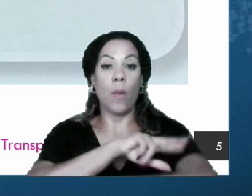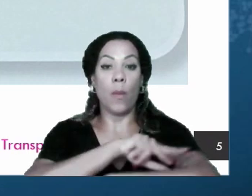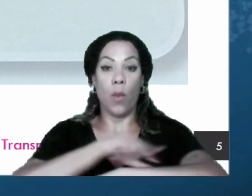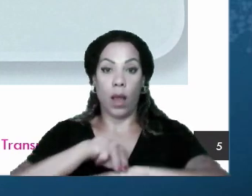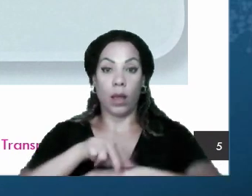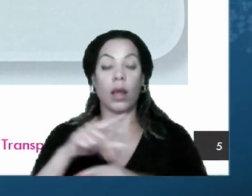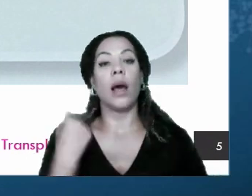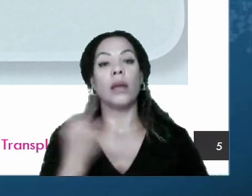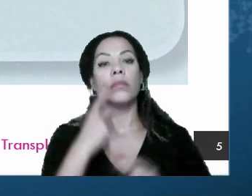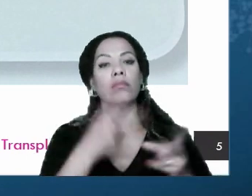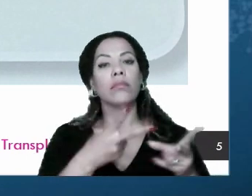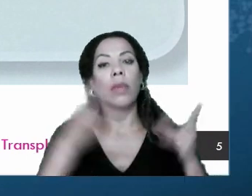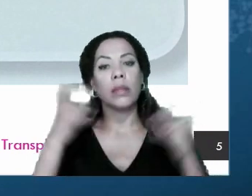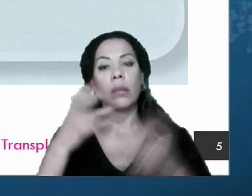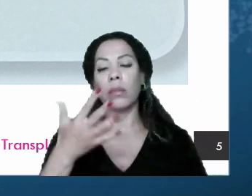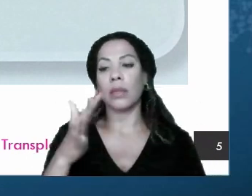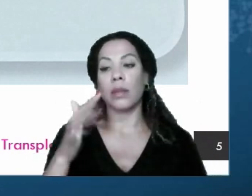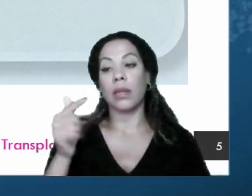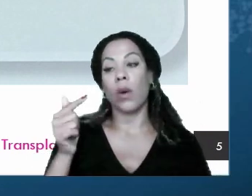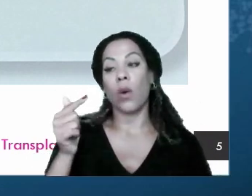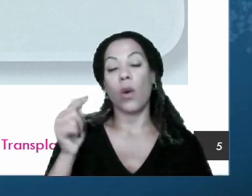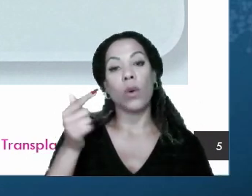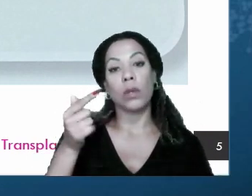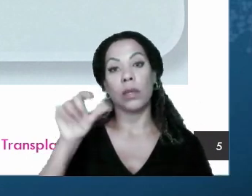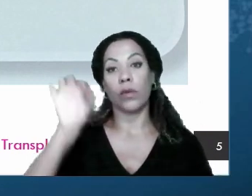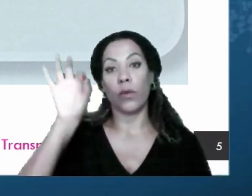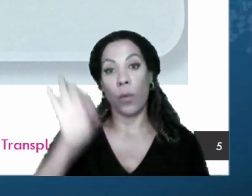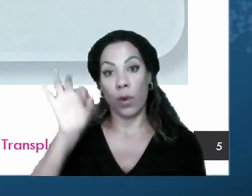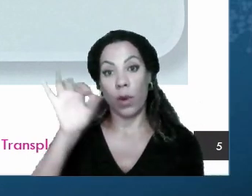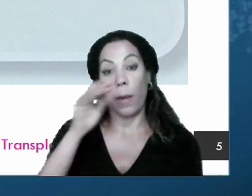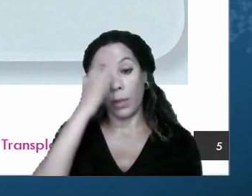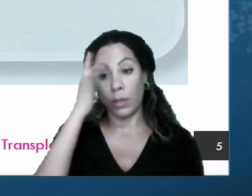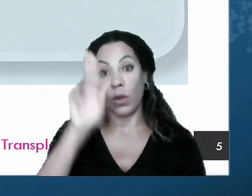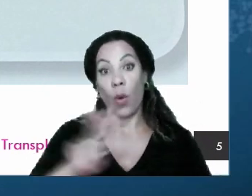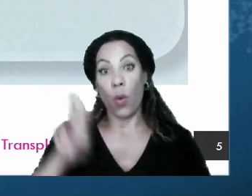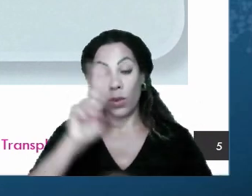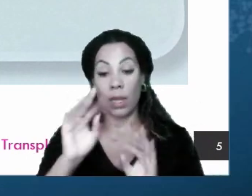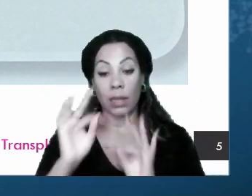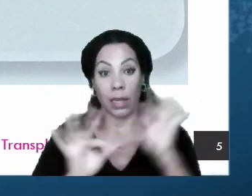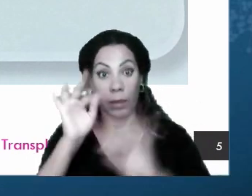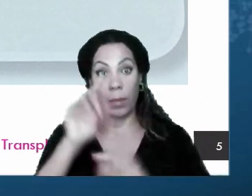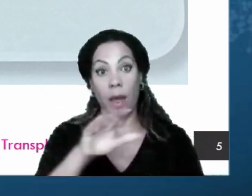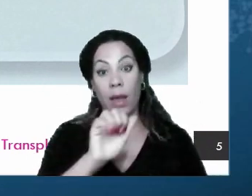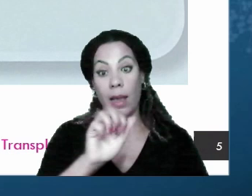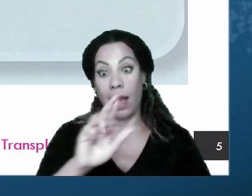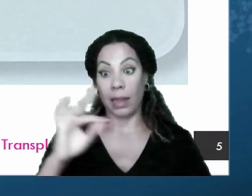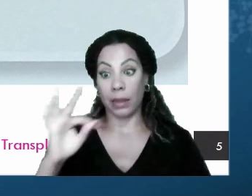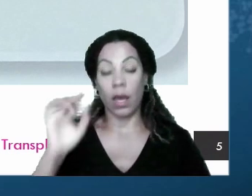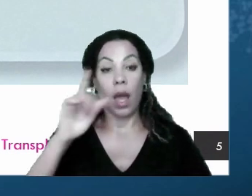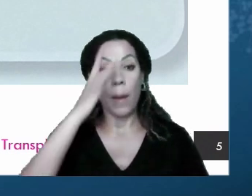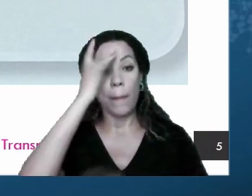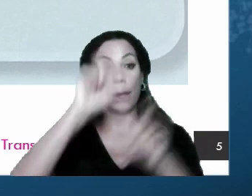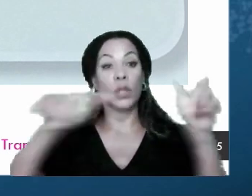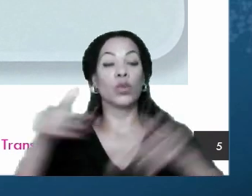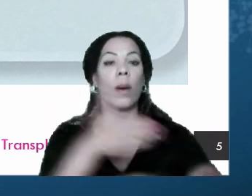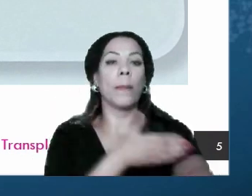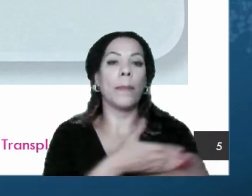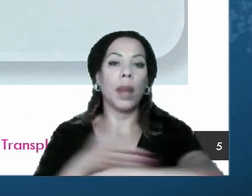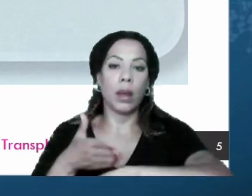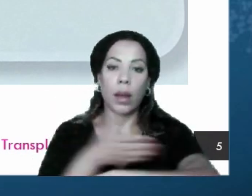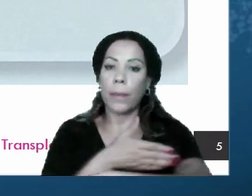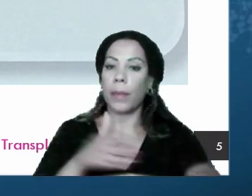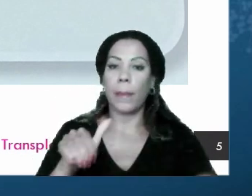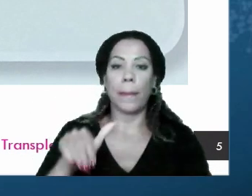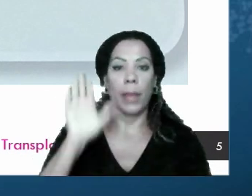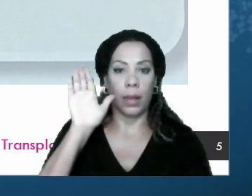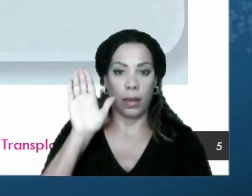de 80% dos pacientes que estão recebendo terapia CAR-T eram brancas, pessoas brancas,